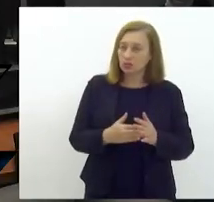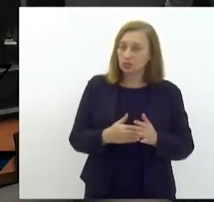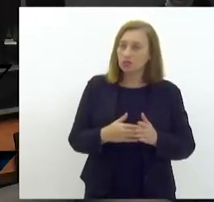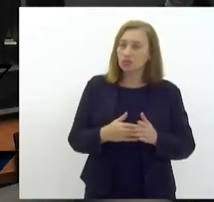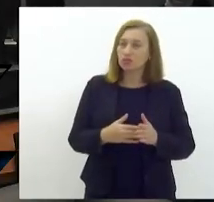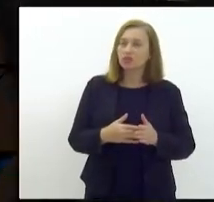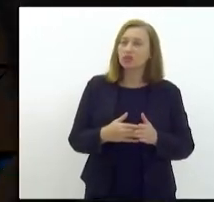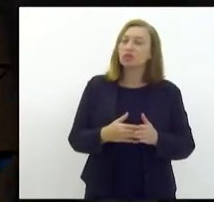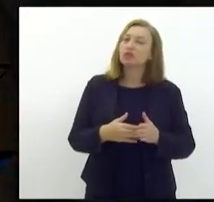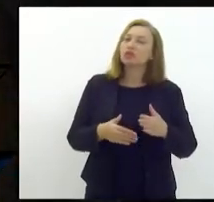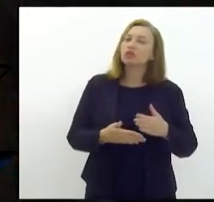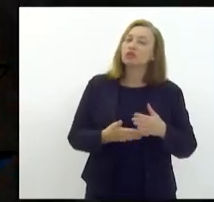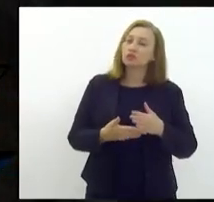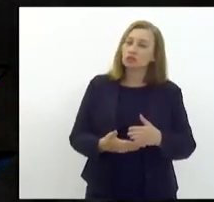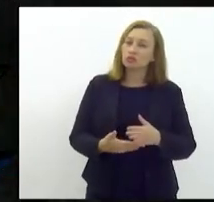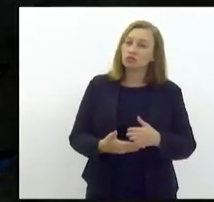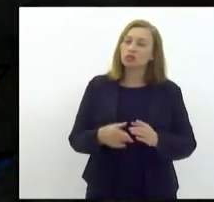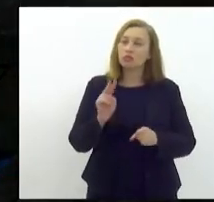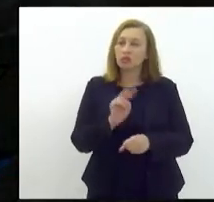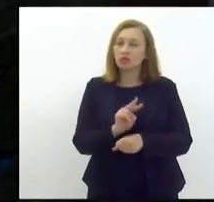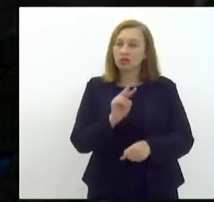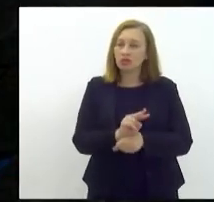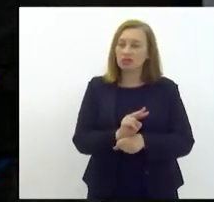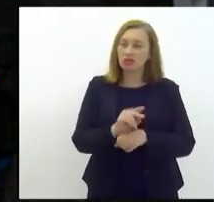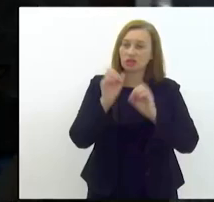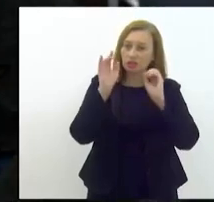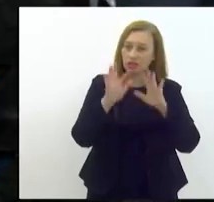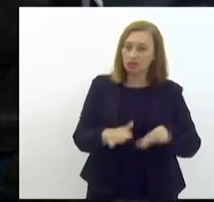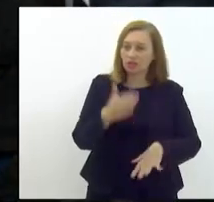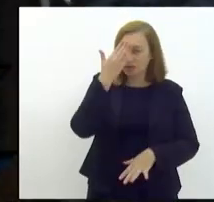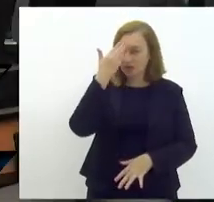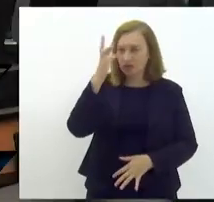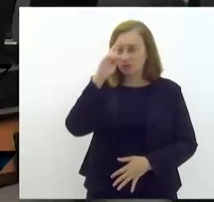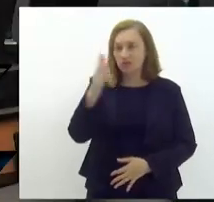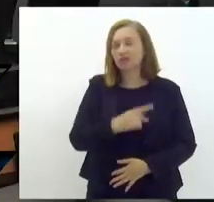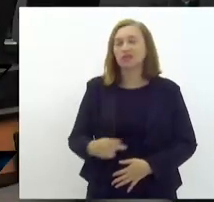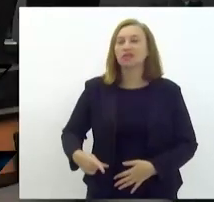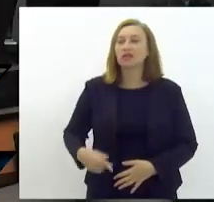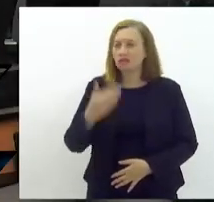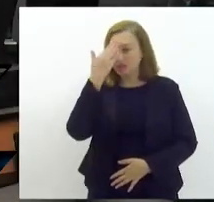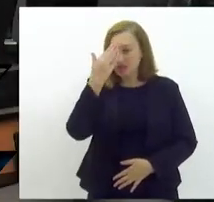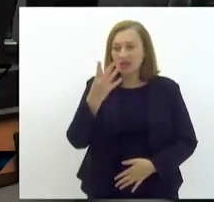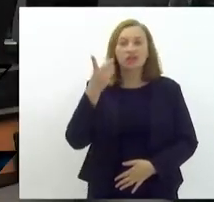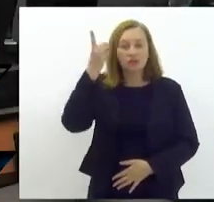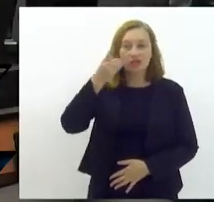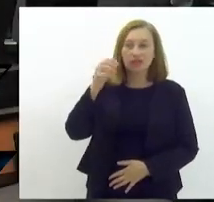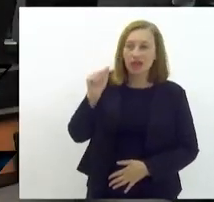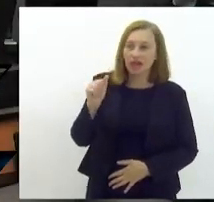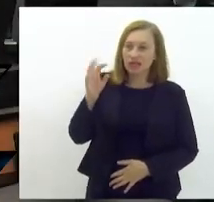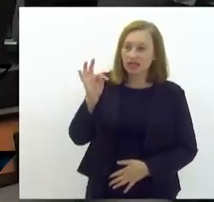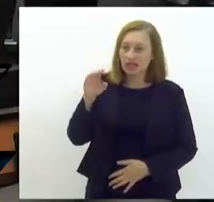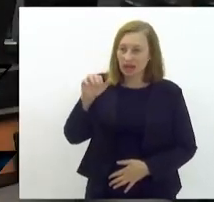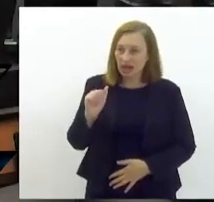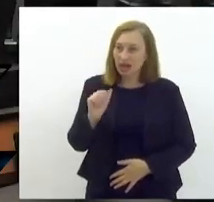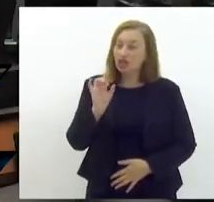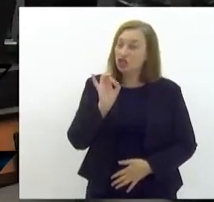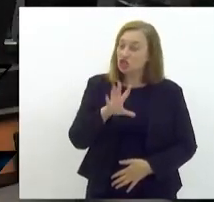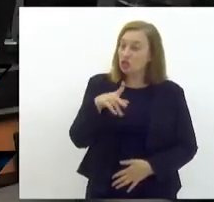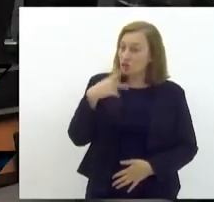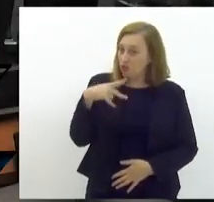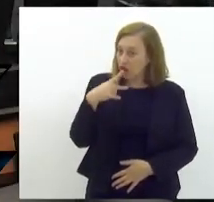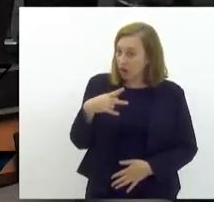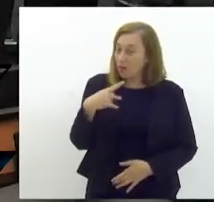continue Guardando protegendo e abençoando muito obrigado senhor presidente Obrigado Deputado Deputado eu só vou protestar